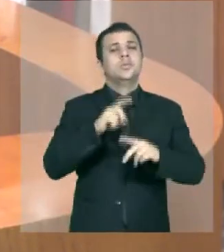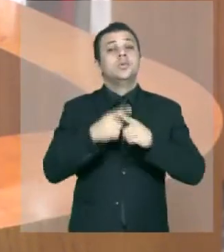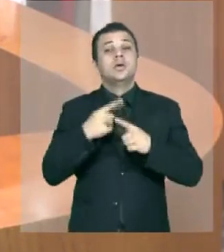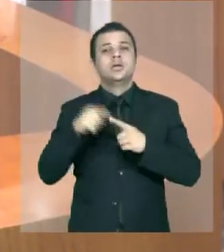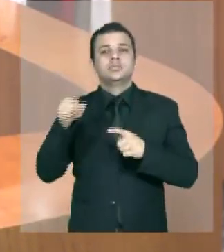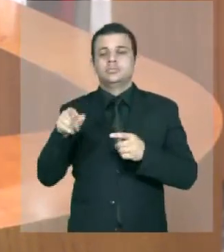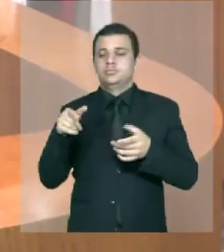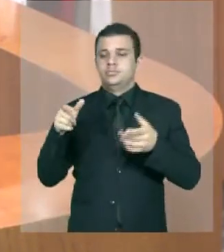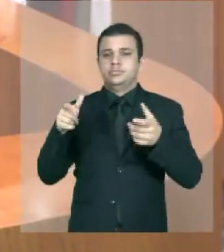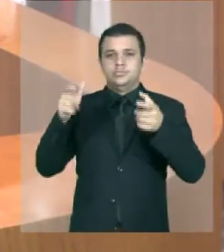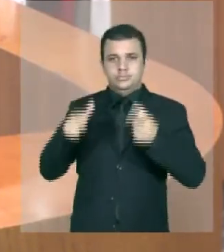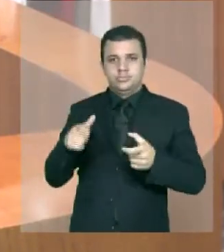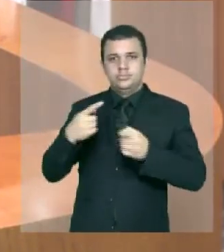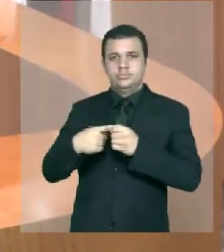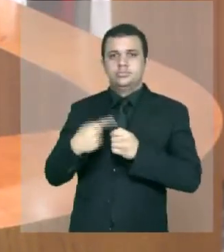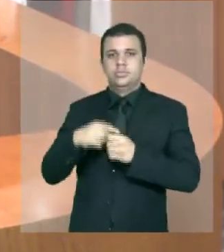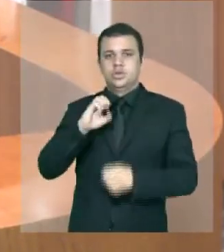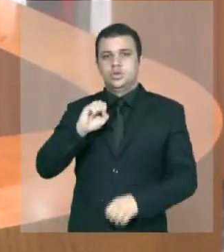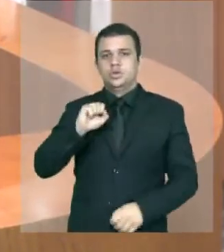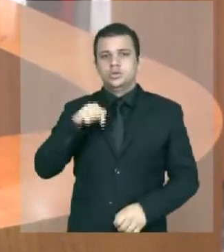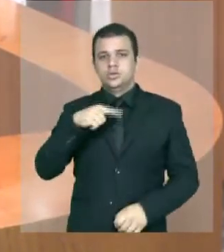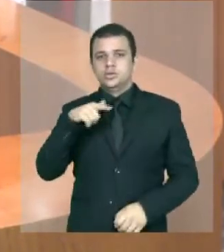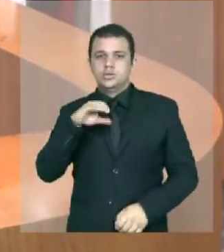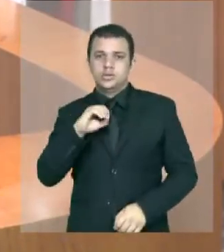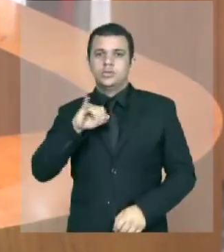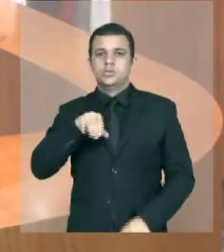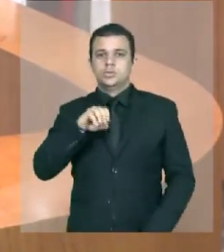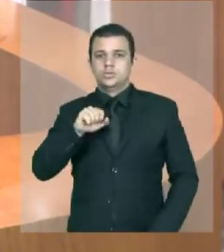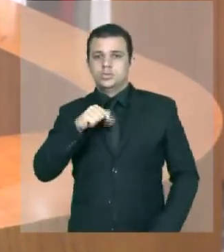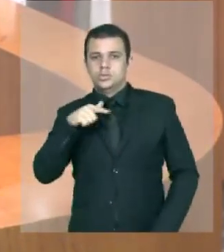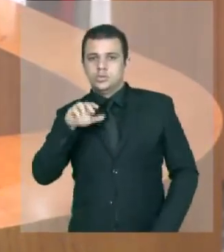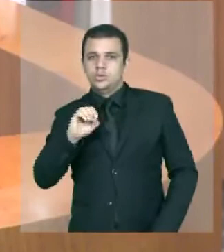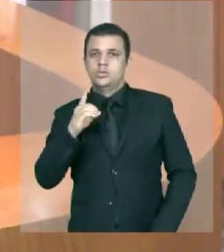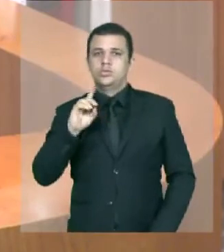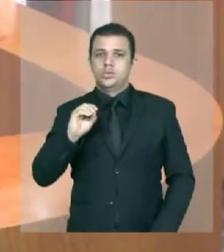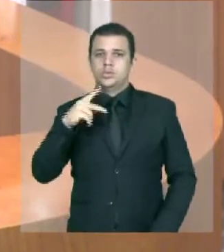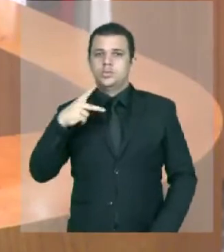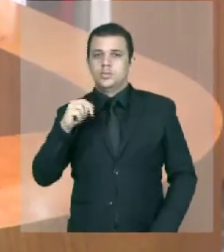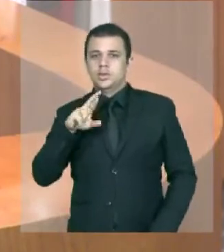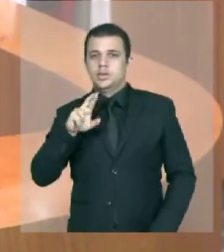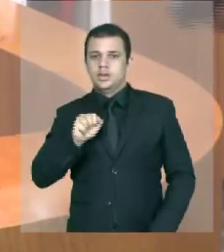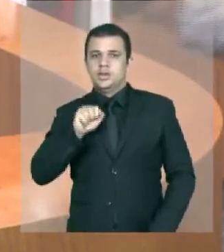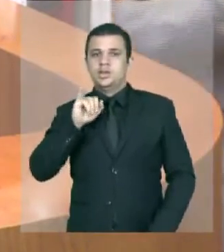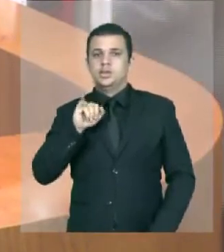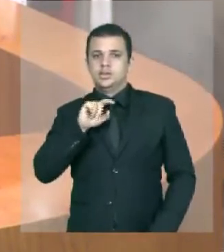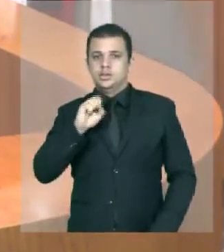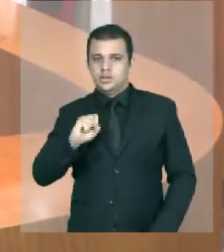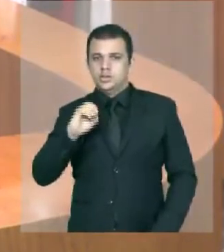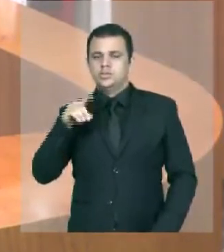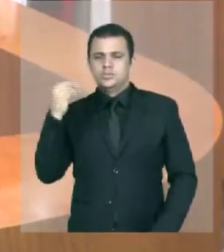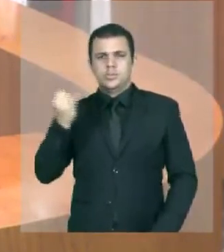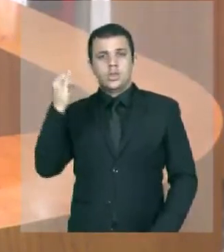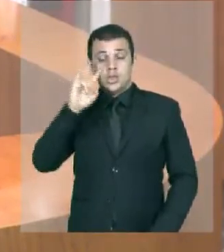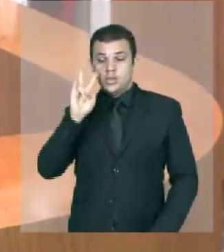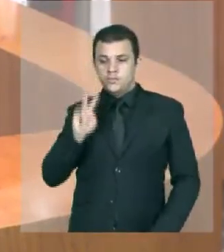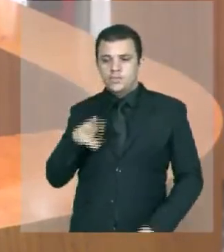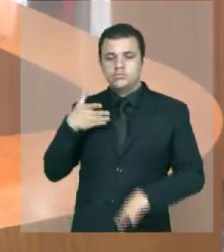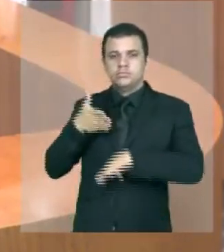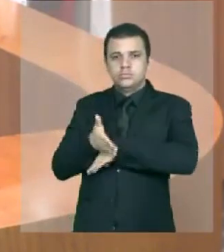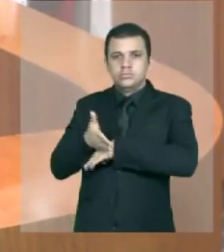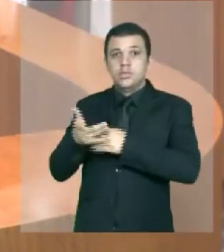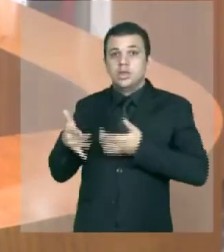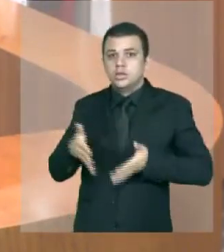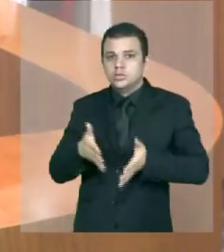pode, ao adentrar a cidade, a gente já vê o assoreamento. É preciso que nós possamos ter essa consciência e poder, claro, não só discutir, mas